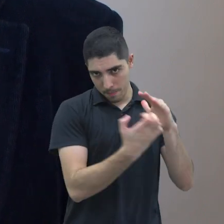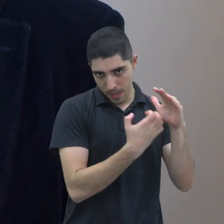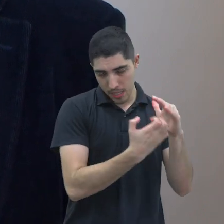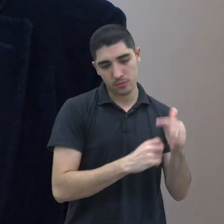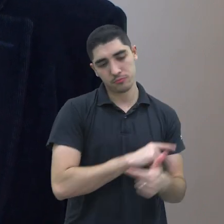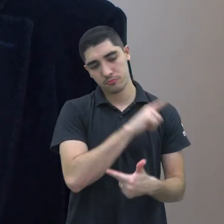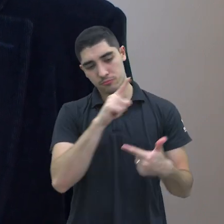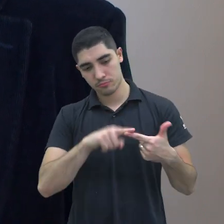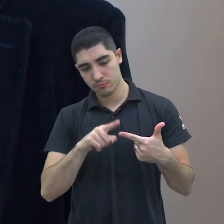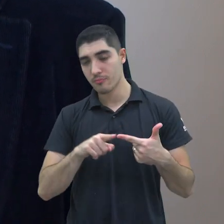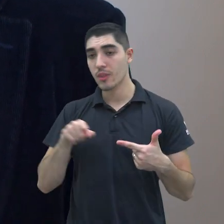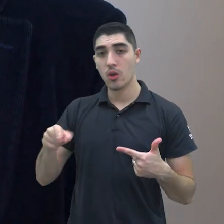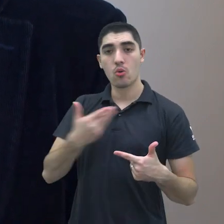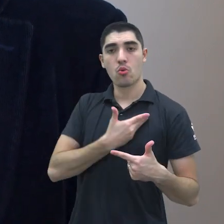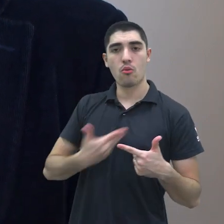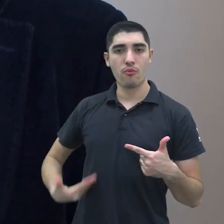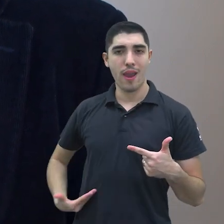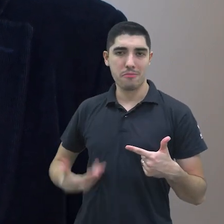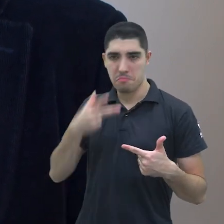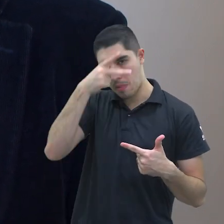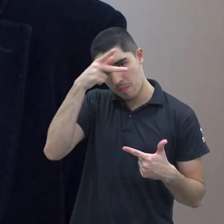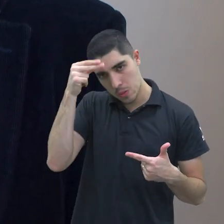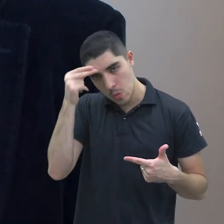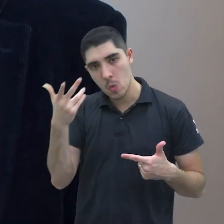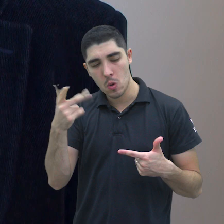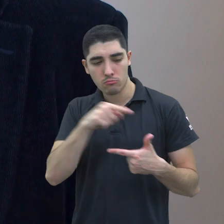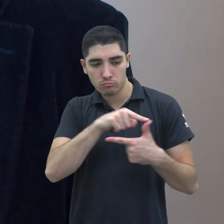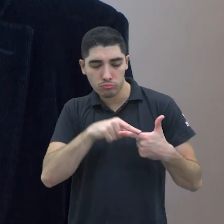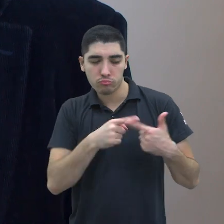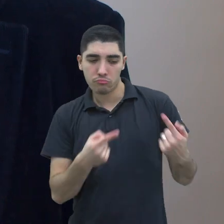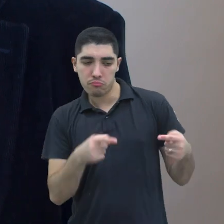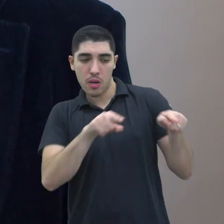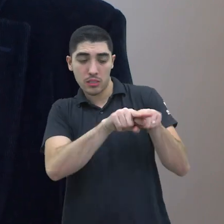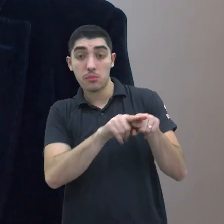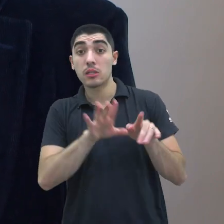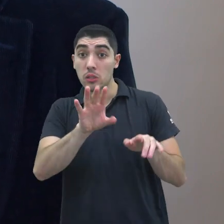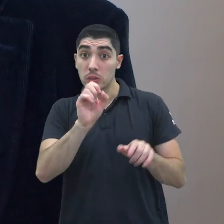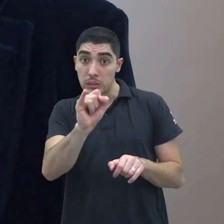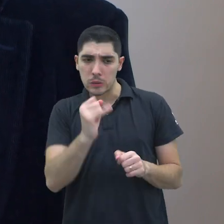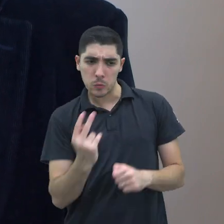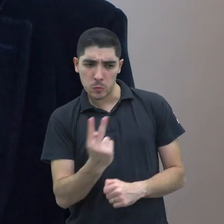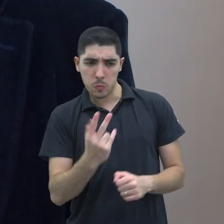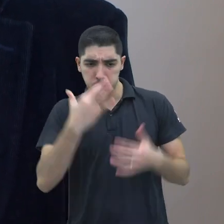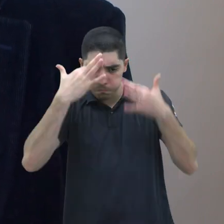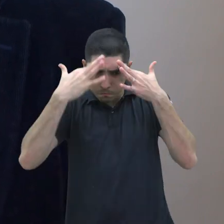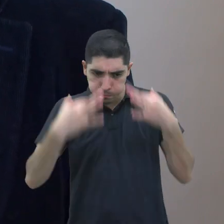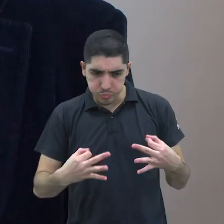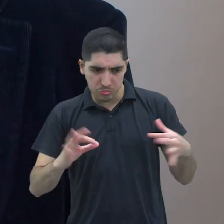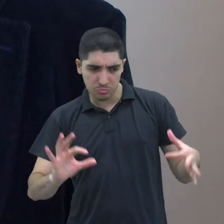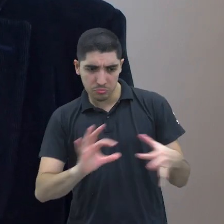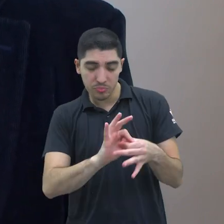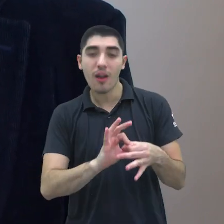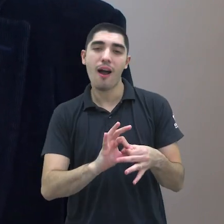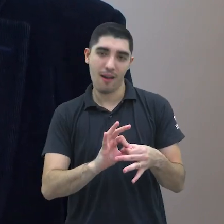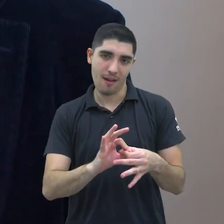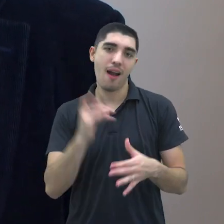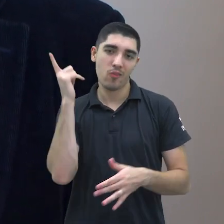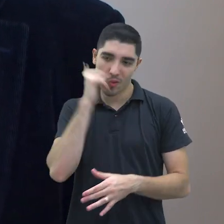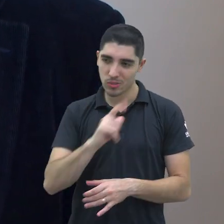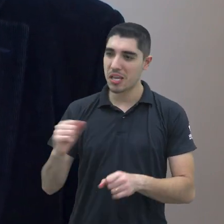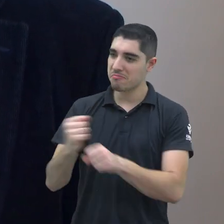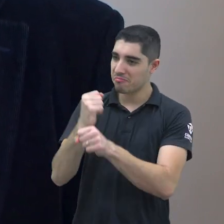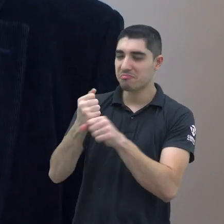privado, e tendo bastante responsabilidade e profissionalismo, a gente consegue ter uma cidade gostosa,